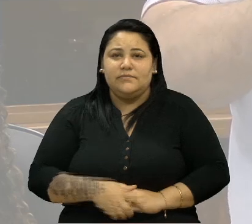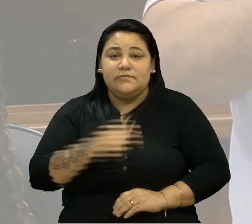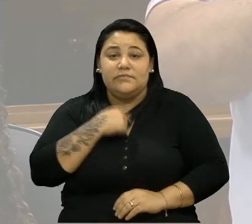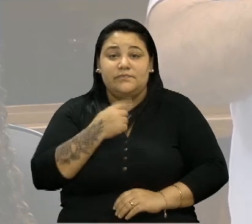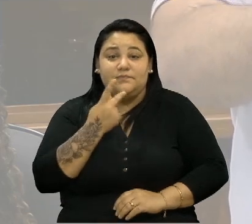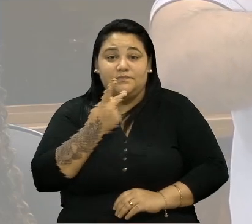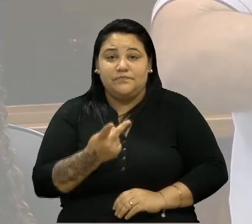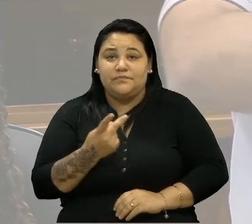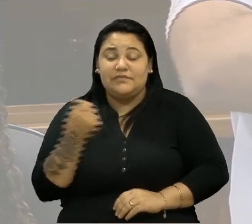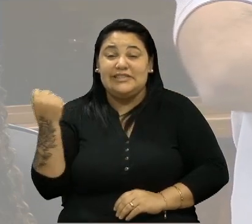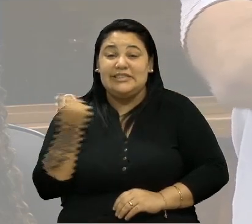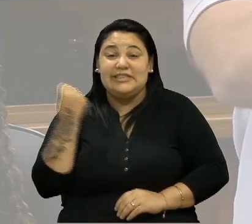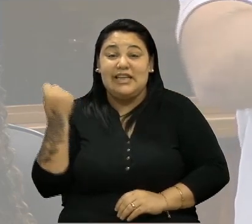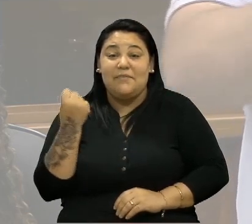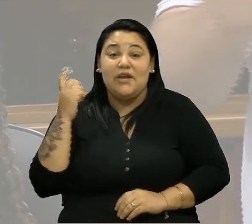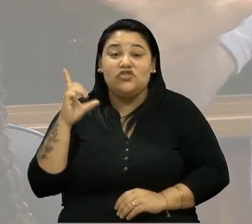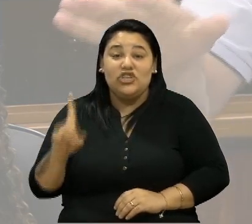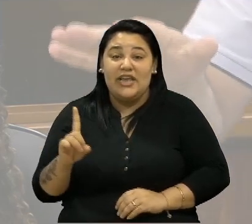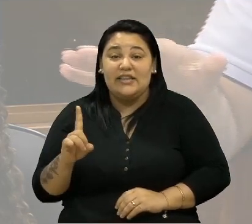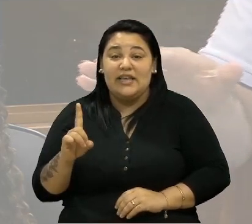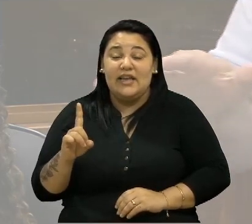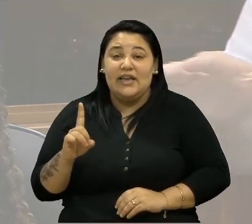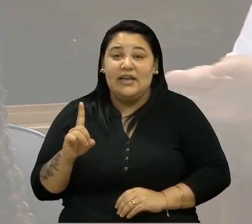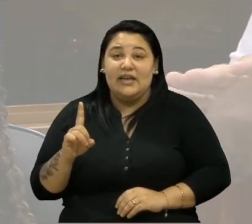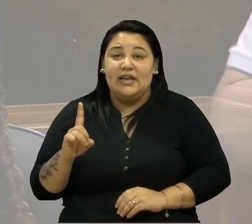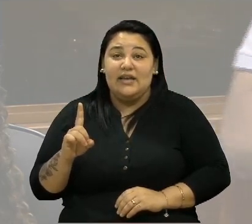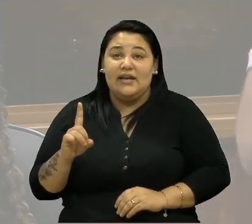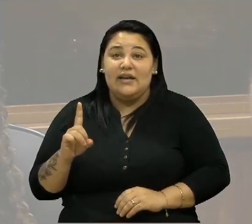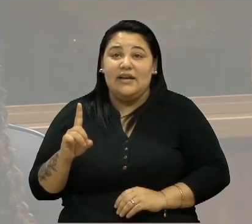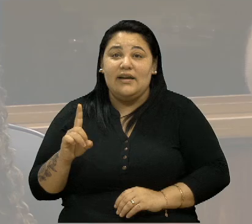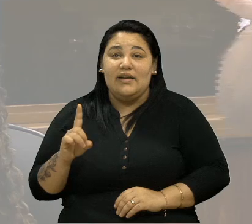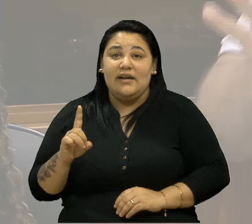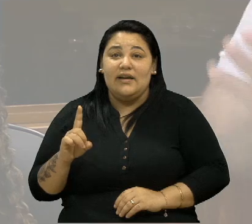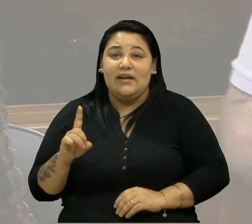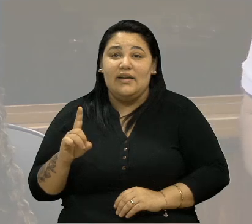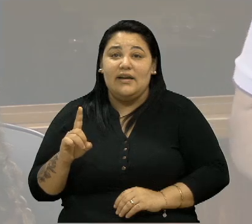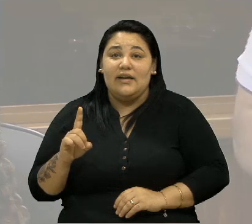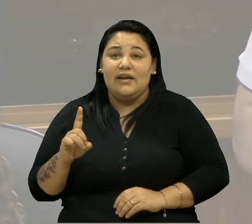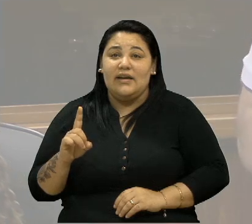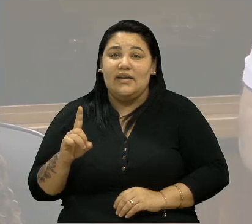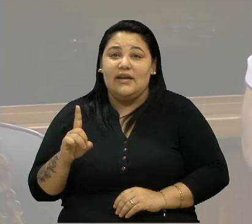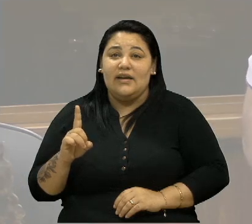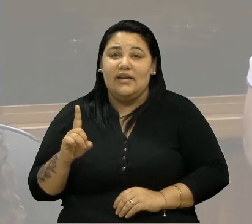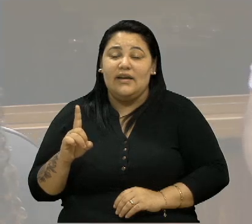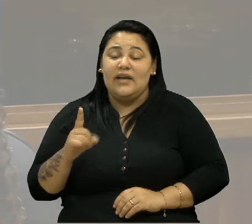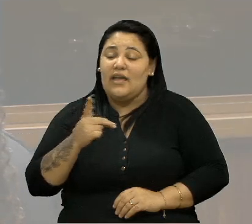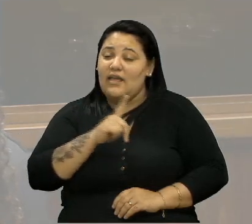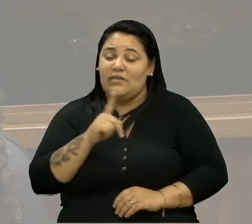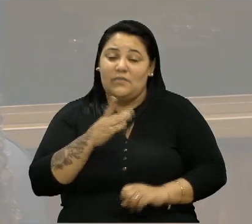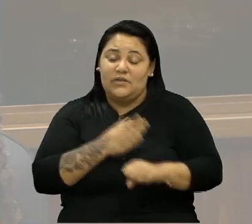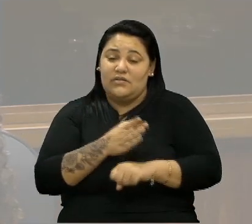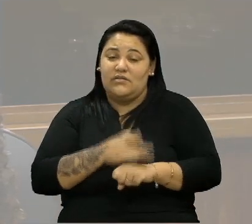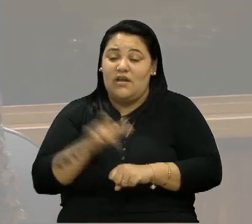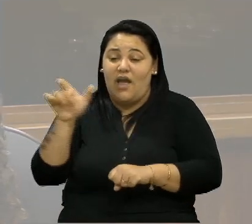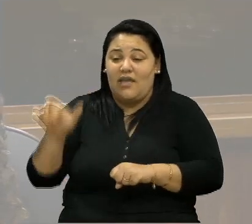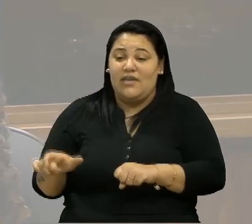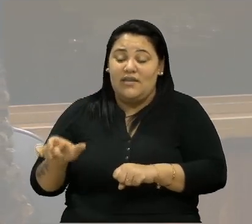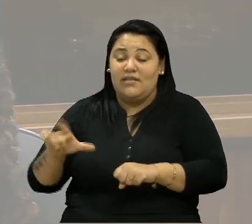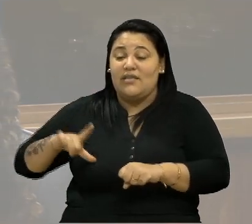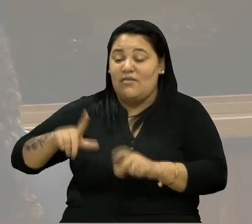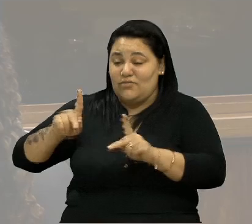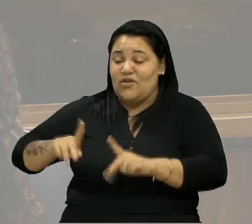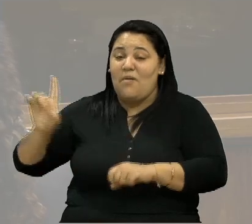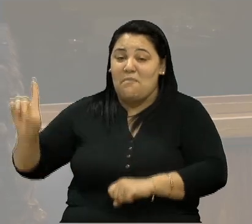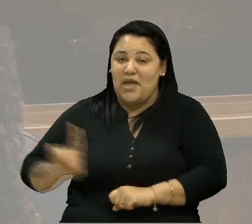da extrema-direita, eu não coloco pessoas que estão aqui na atual legislatura. Tem gente que passou